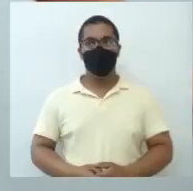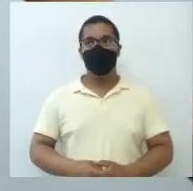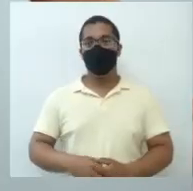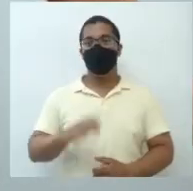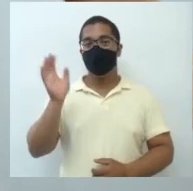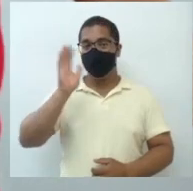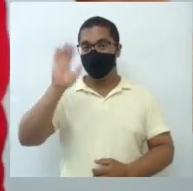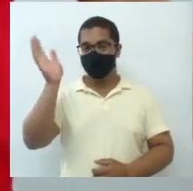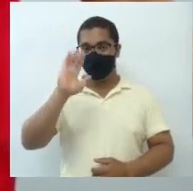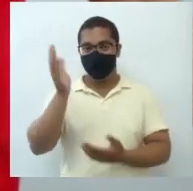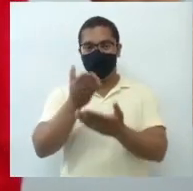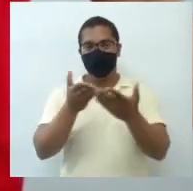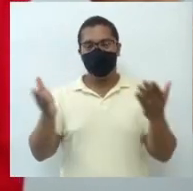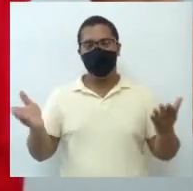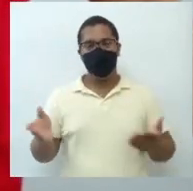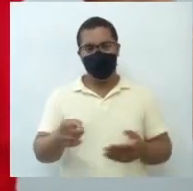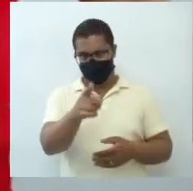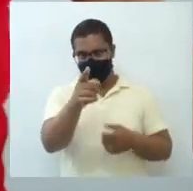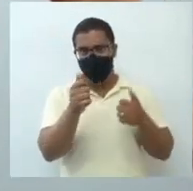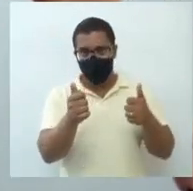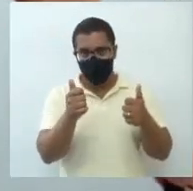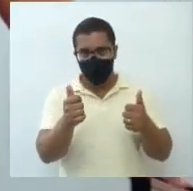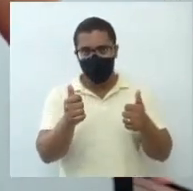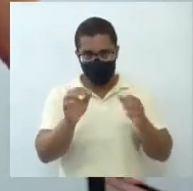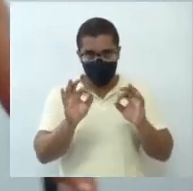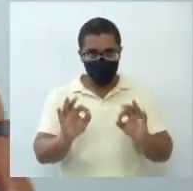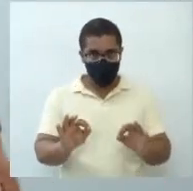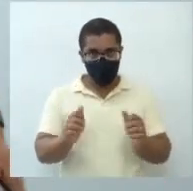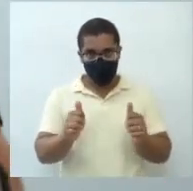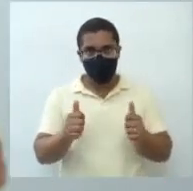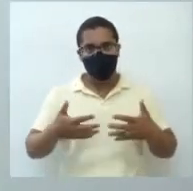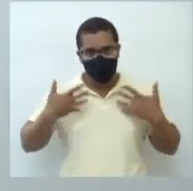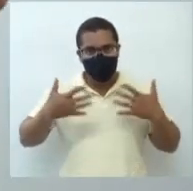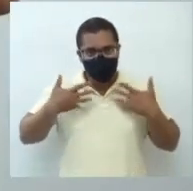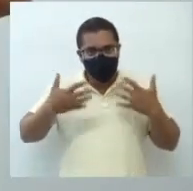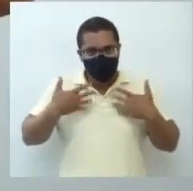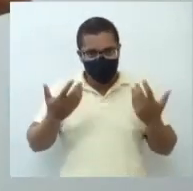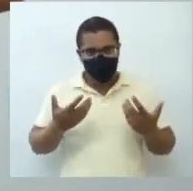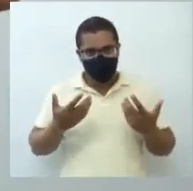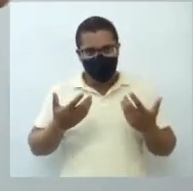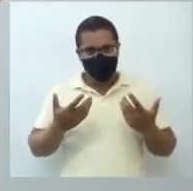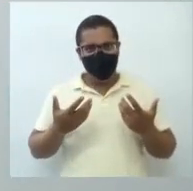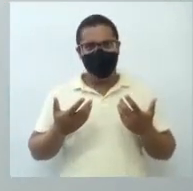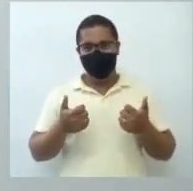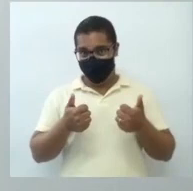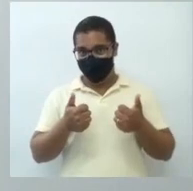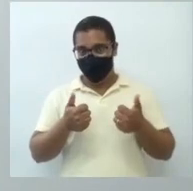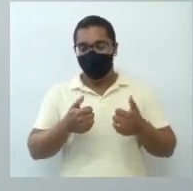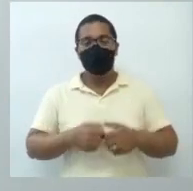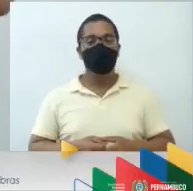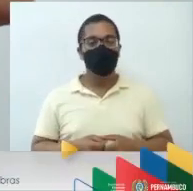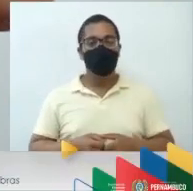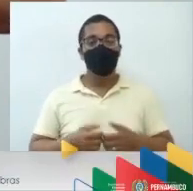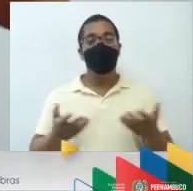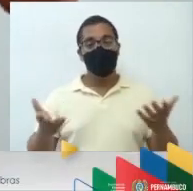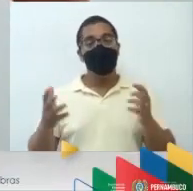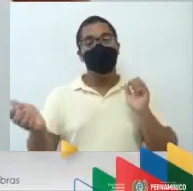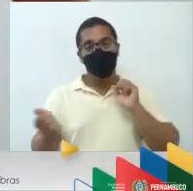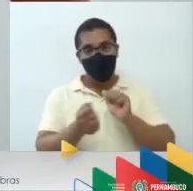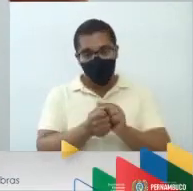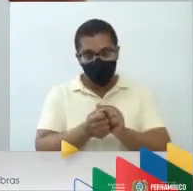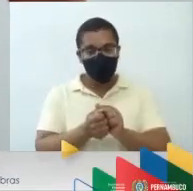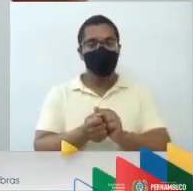o olá galera como é que vocês estão tudo certinho animado que só carro velho quando pega na ladeira Tamos juntos e